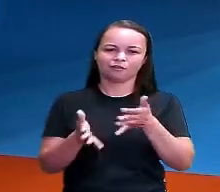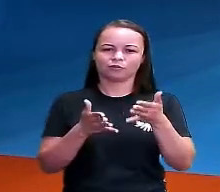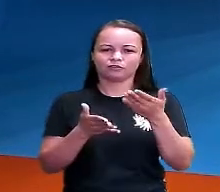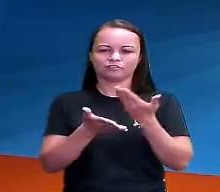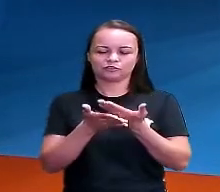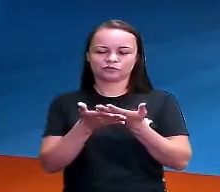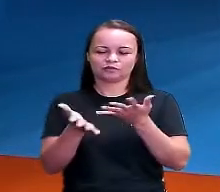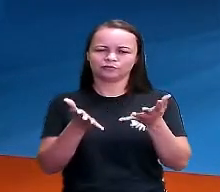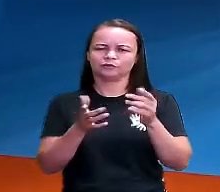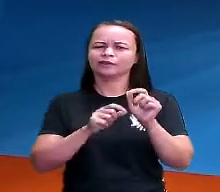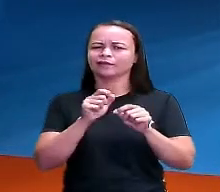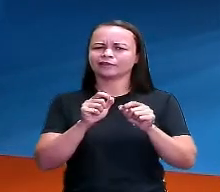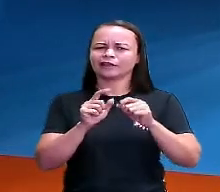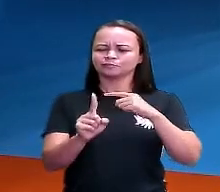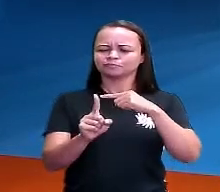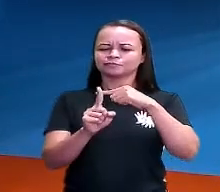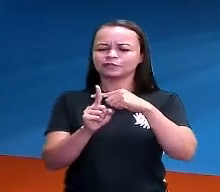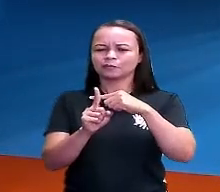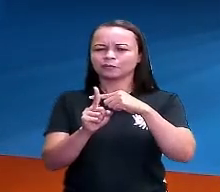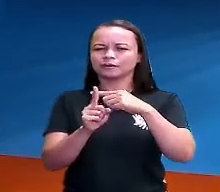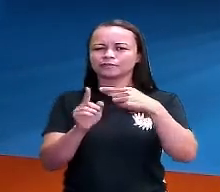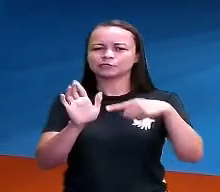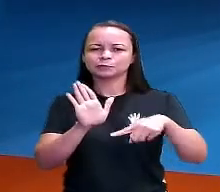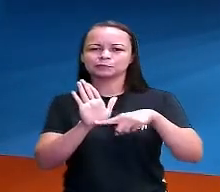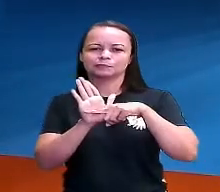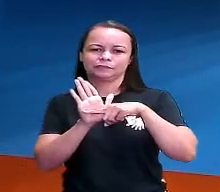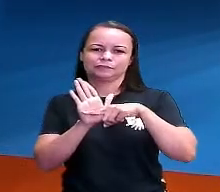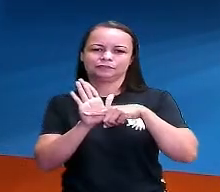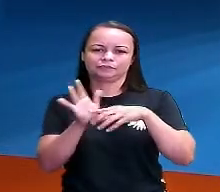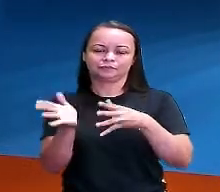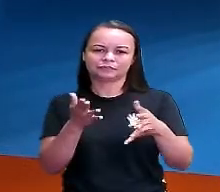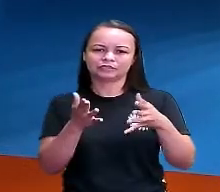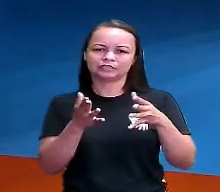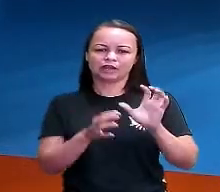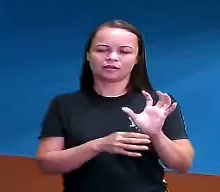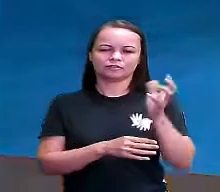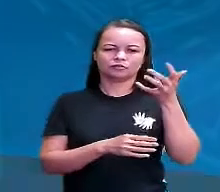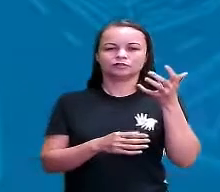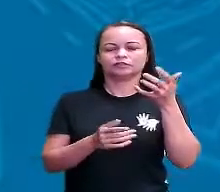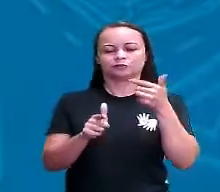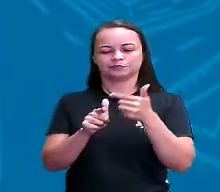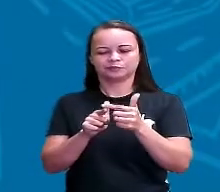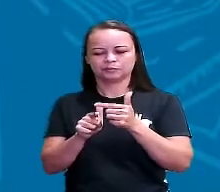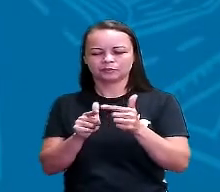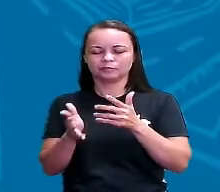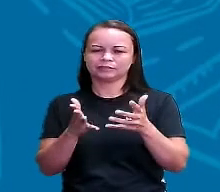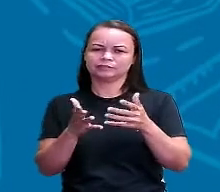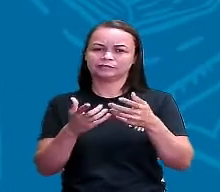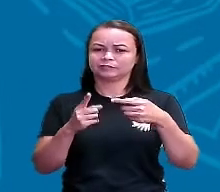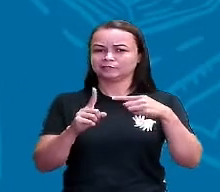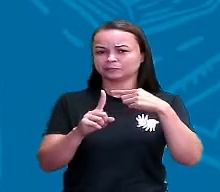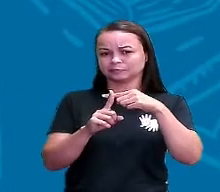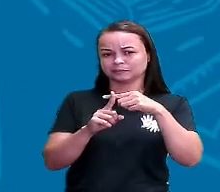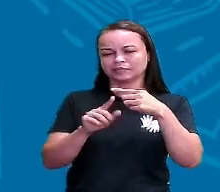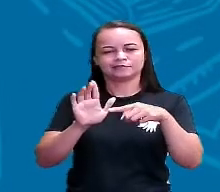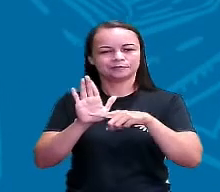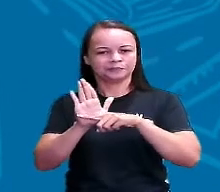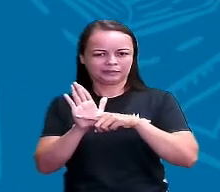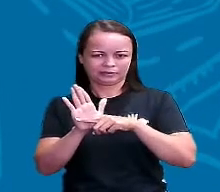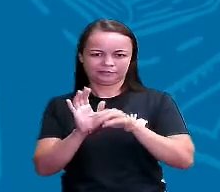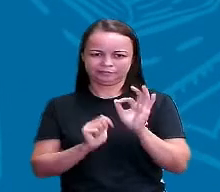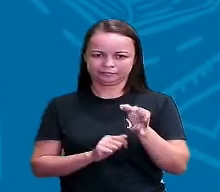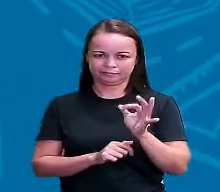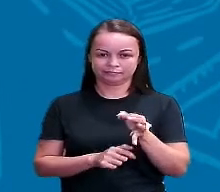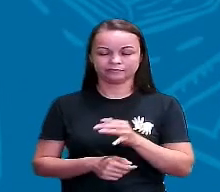e subtração. E aí nós vamos ver resoluções daqueles probleminhas de tanto de adição quanto de subtração, tá